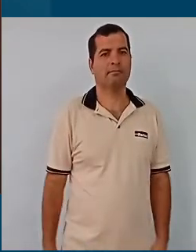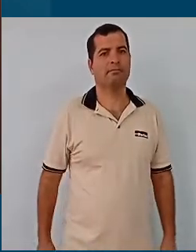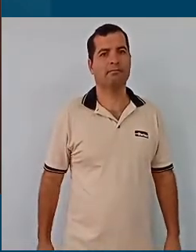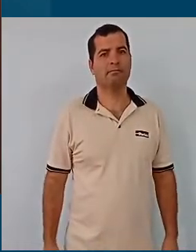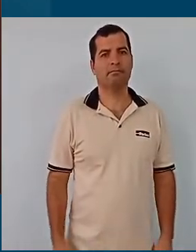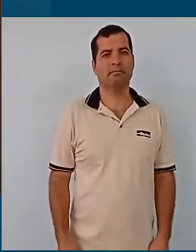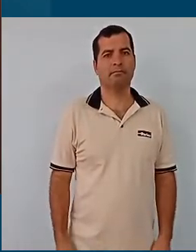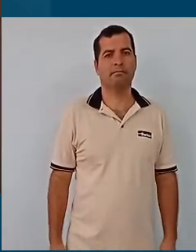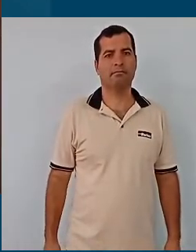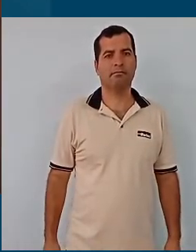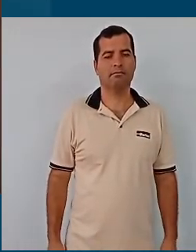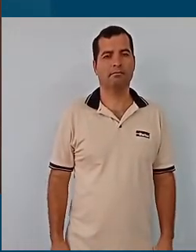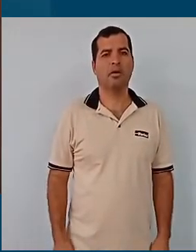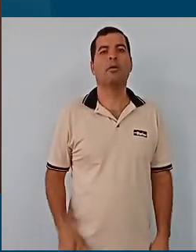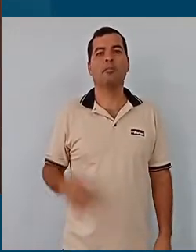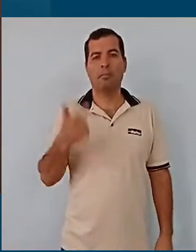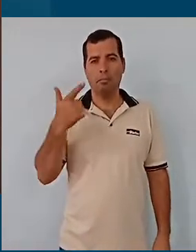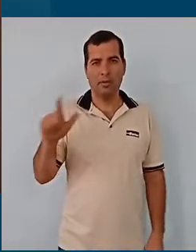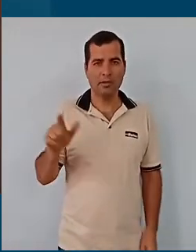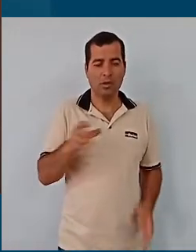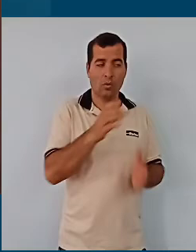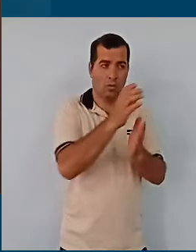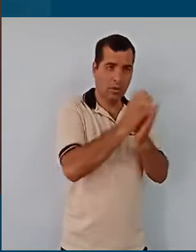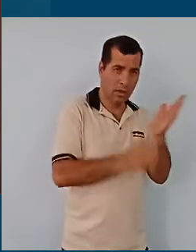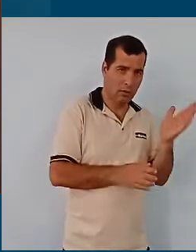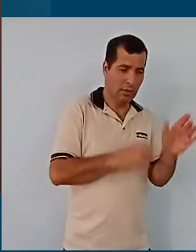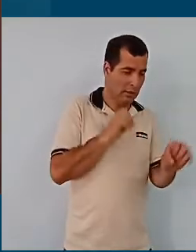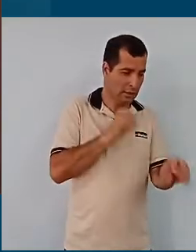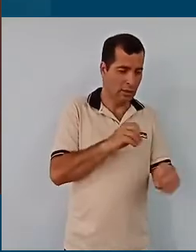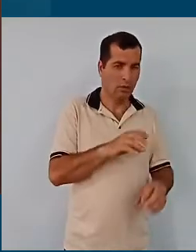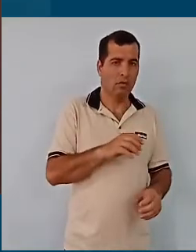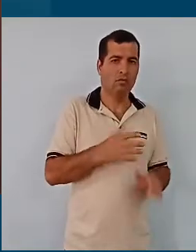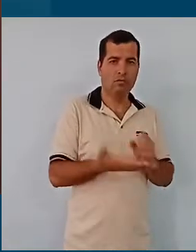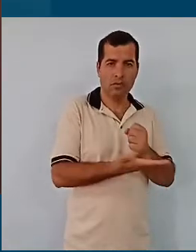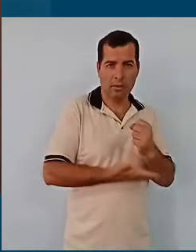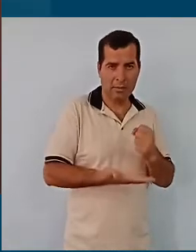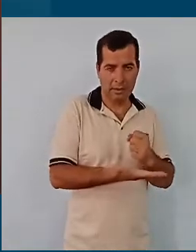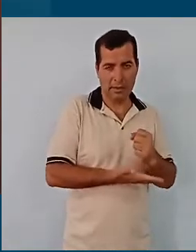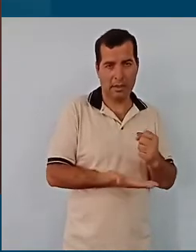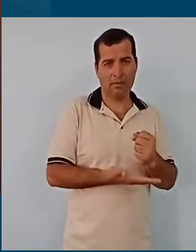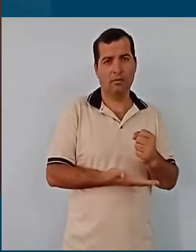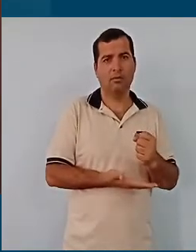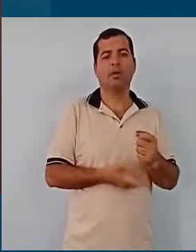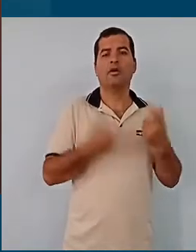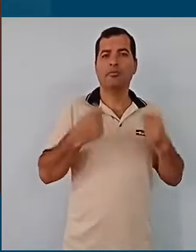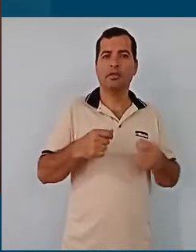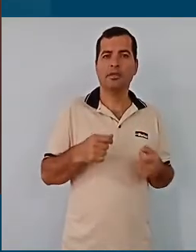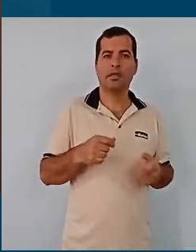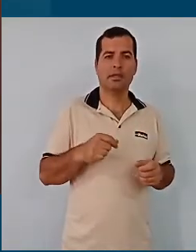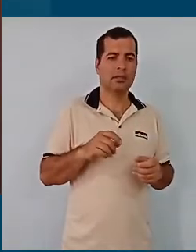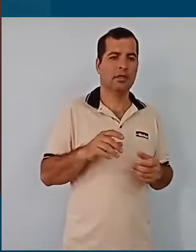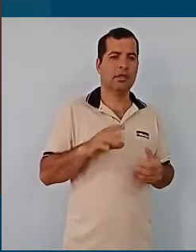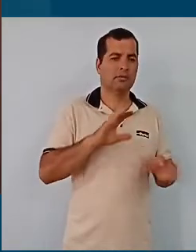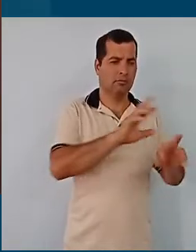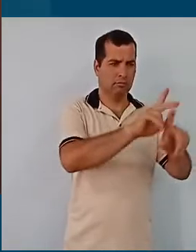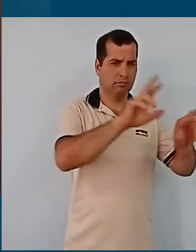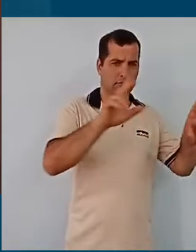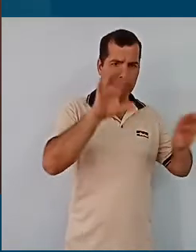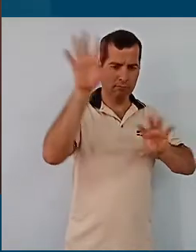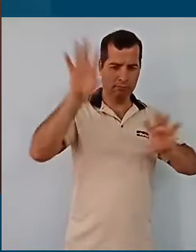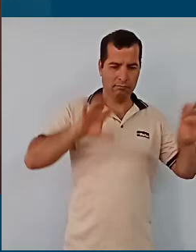O currículo do ensino fundamental seria, então, pautado na interdisciplinaridade? Sem